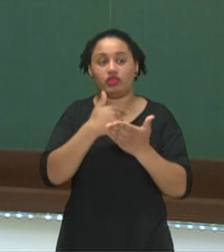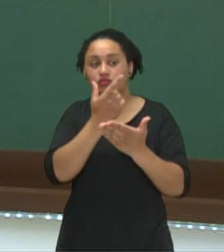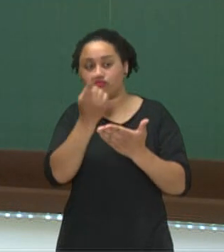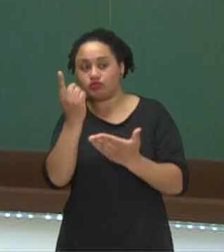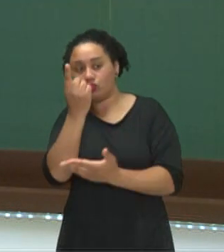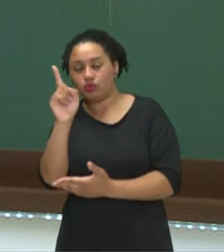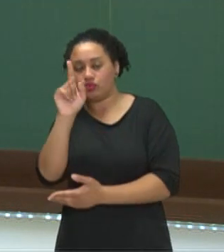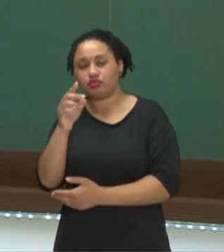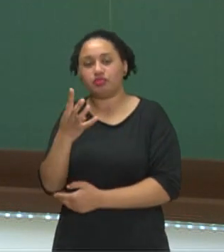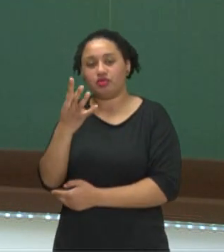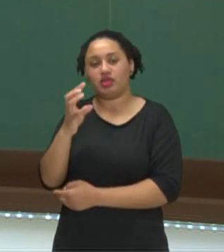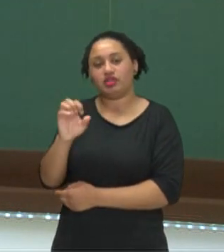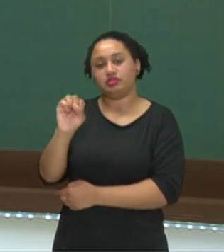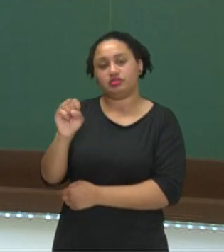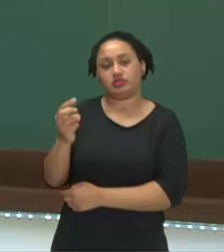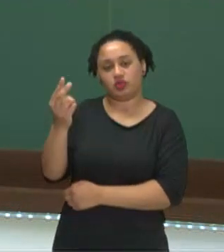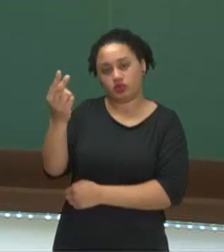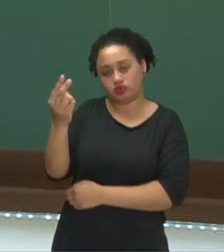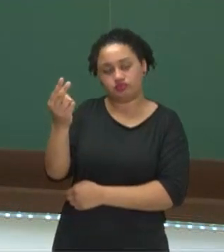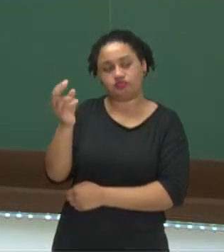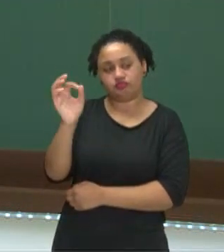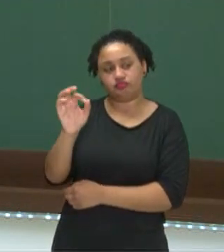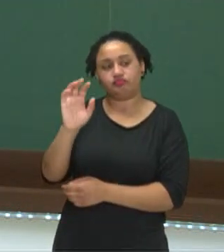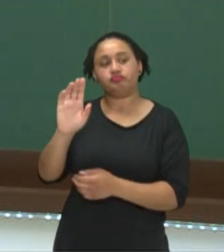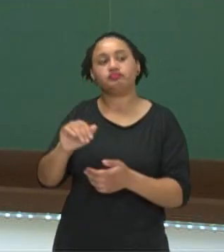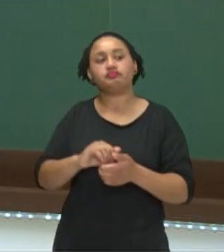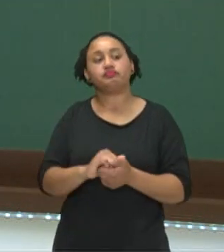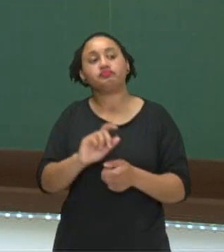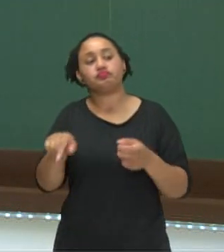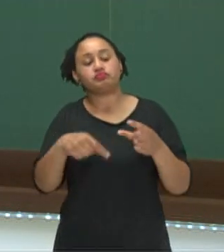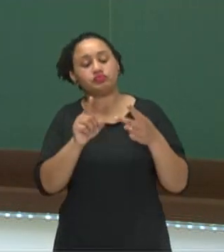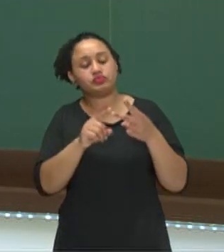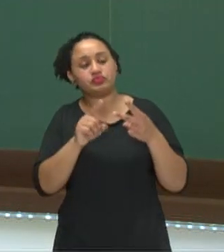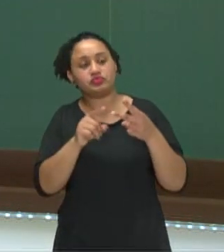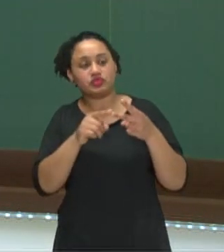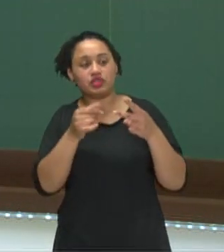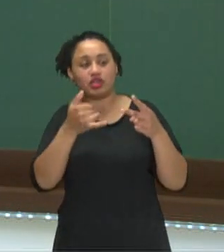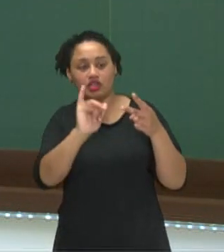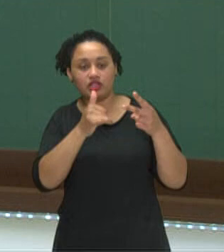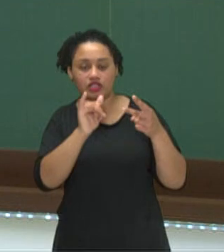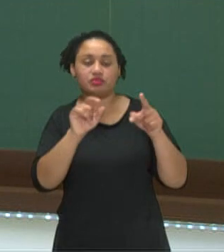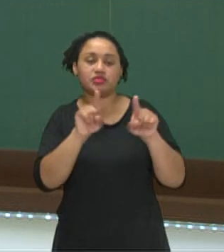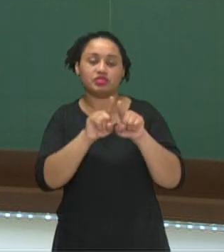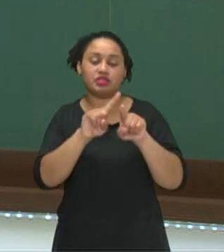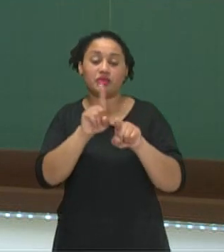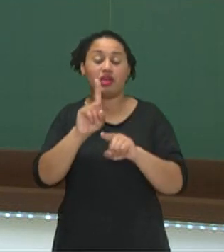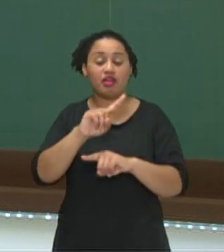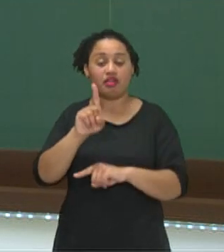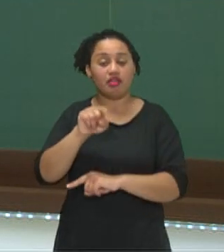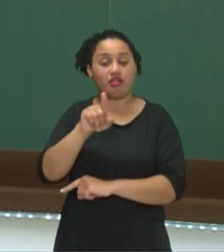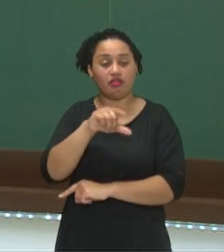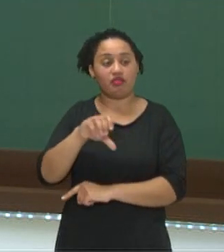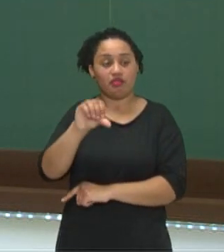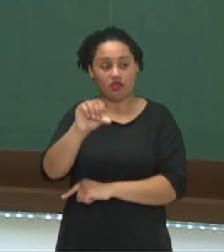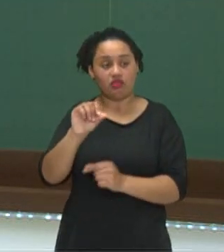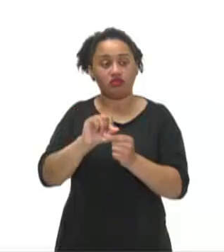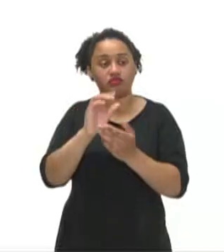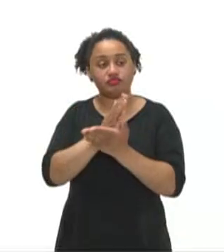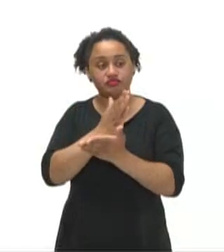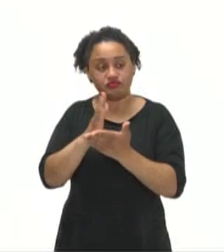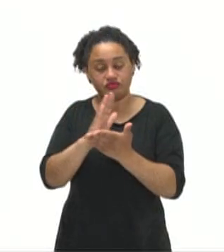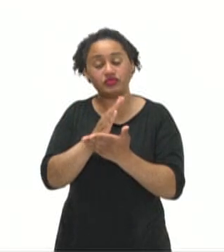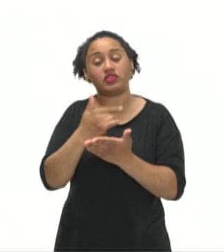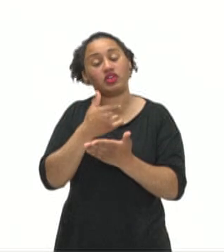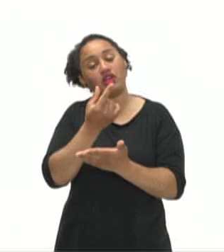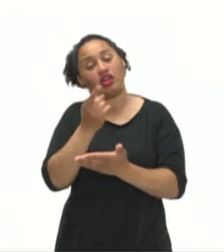lá na camada de valência 4s2. Tá? E aí eu faço para o Y, Z9, faço a distribuição, a